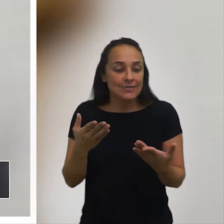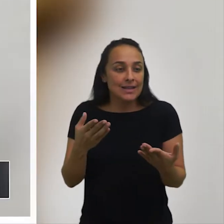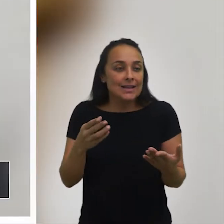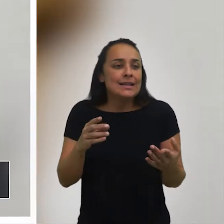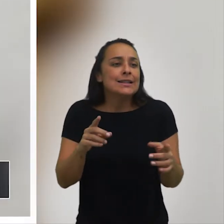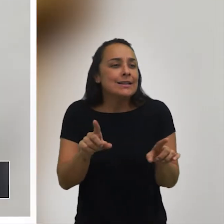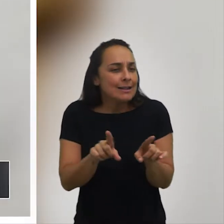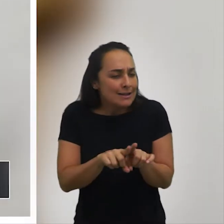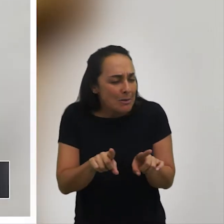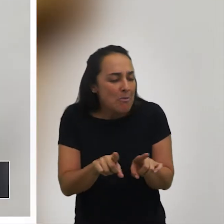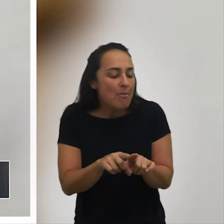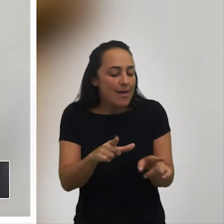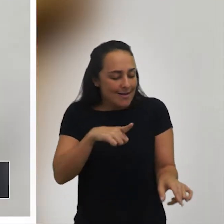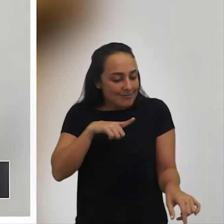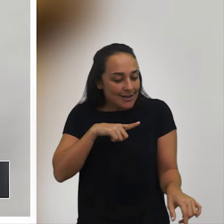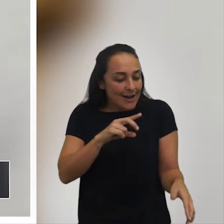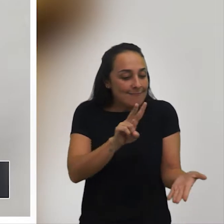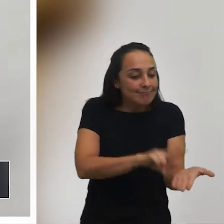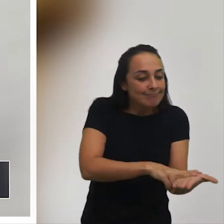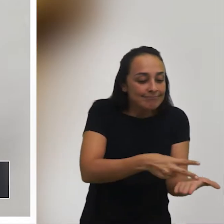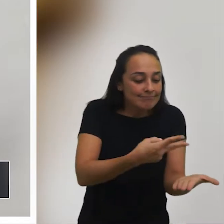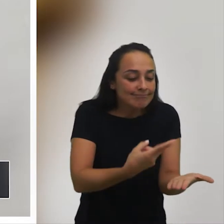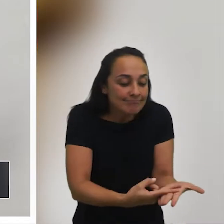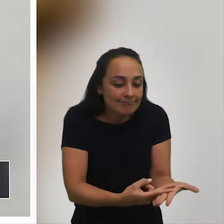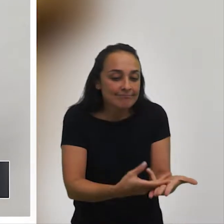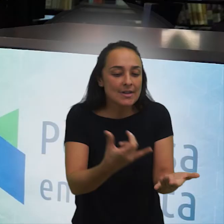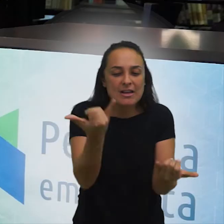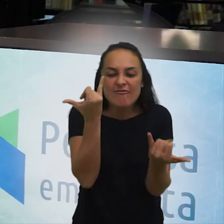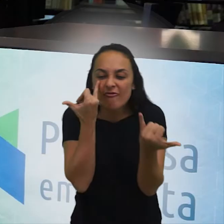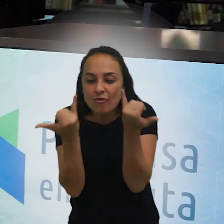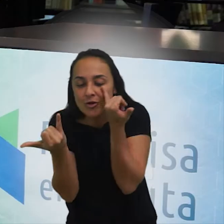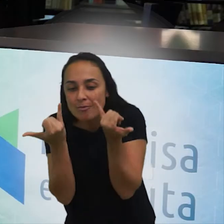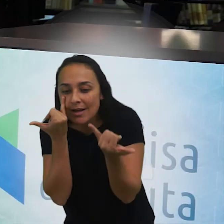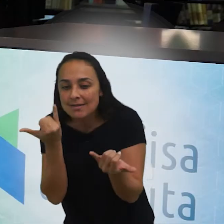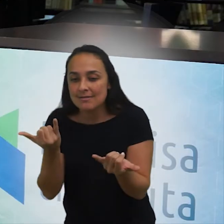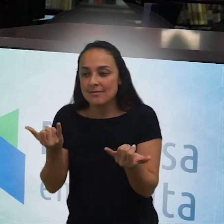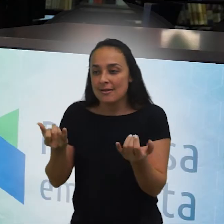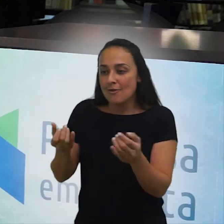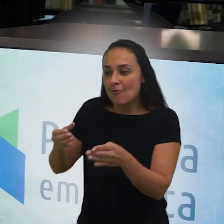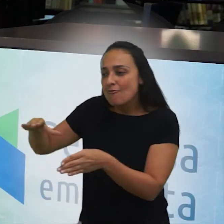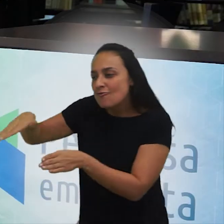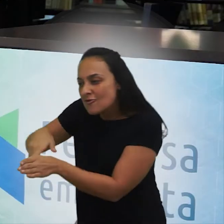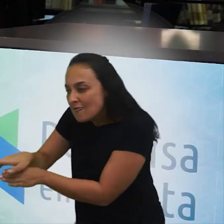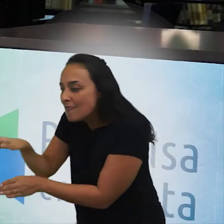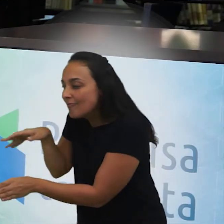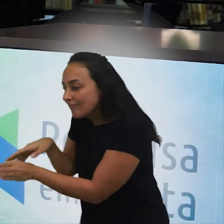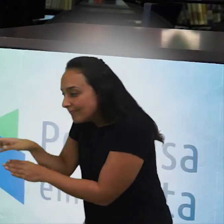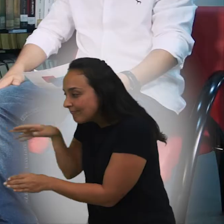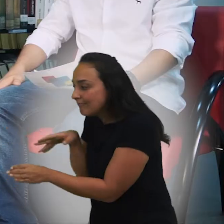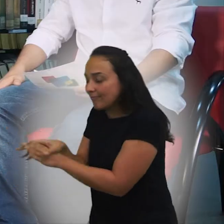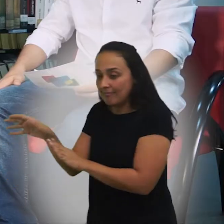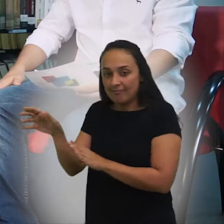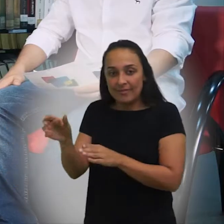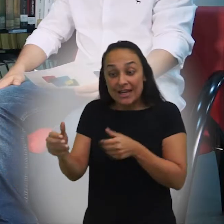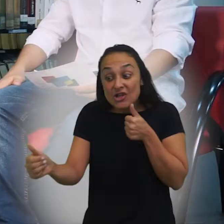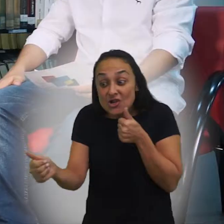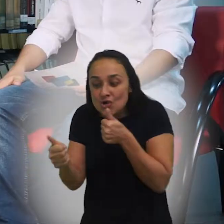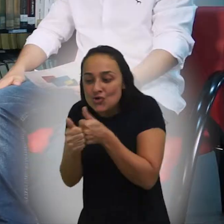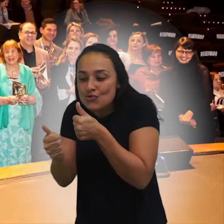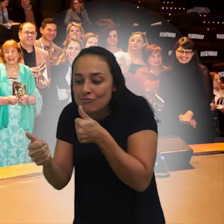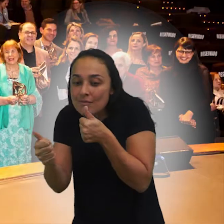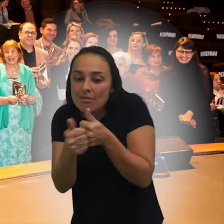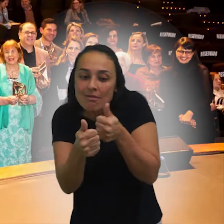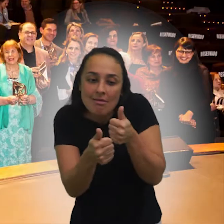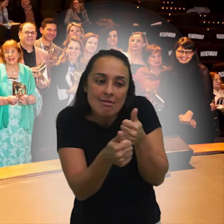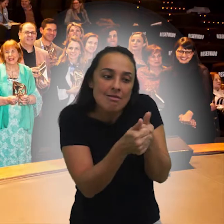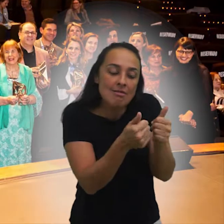de orientação, de informação e de aproximar o grande público deste campo artístico, que é um